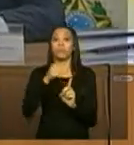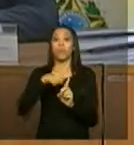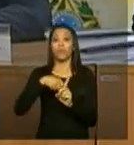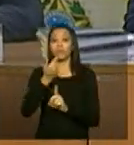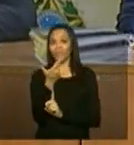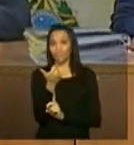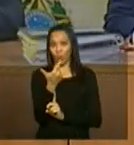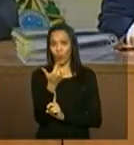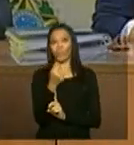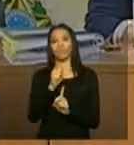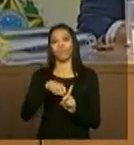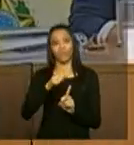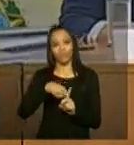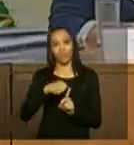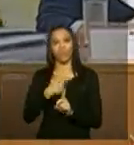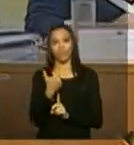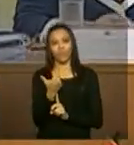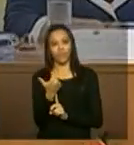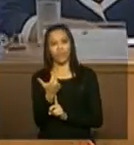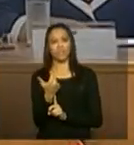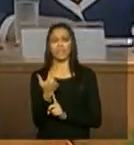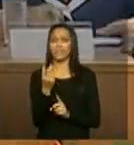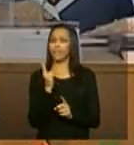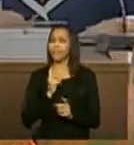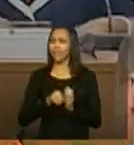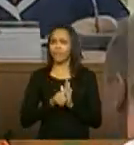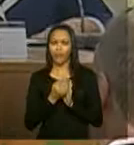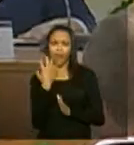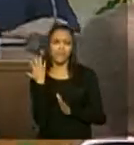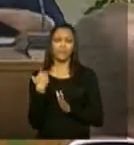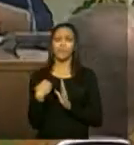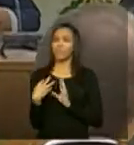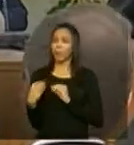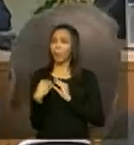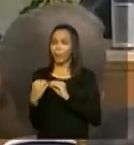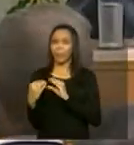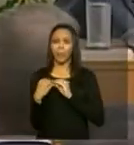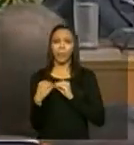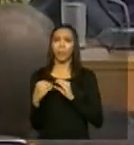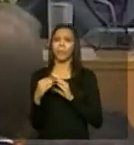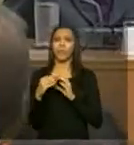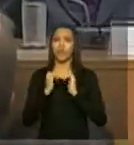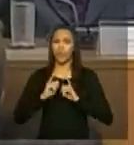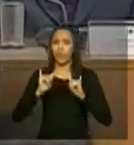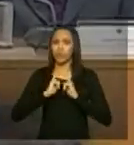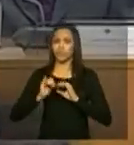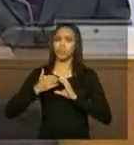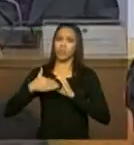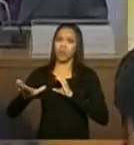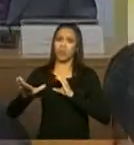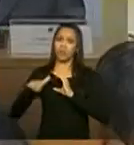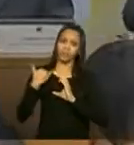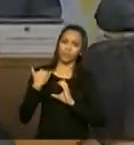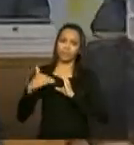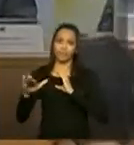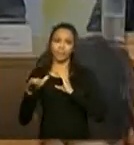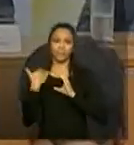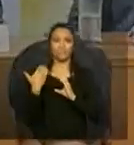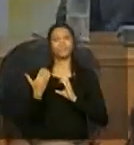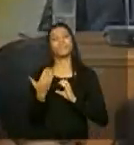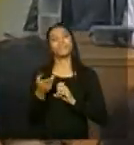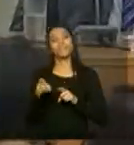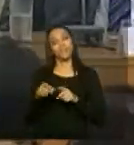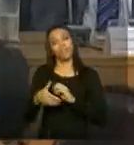né convivemos várias vezes trocamos em meio às informações saúdo o